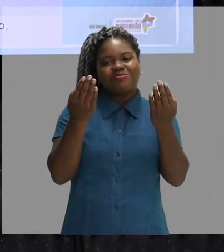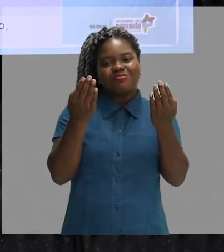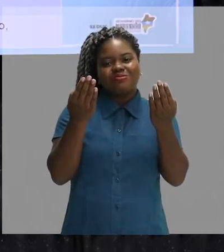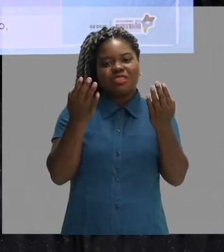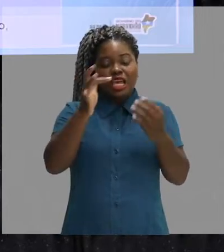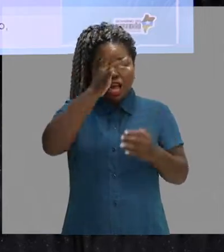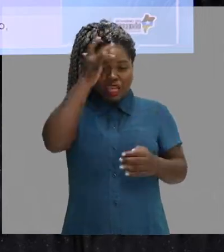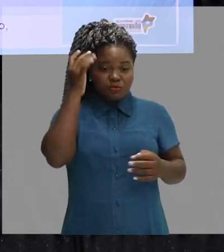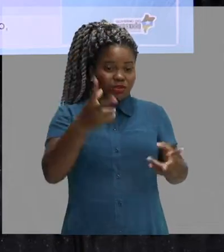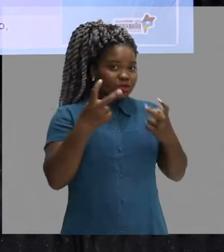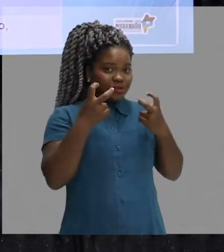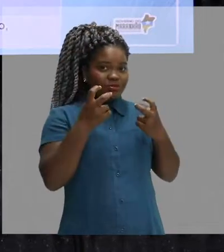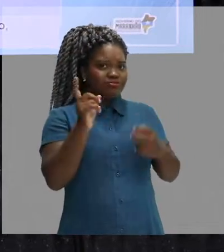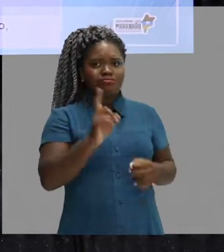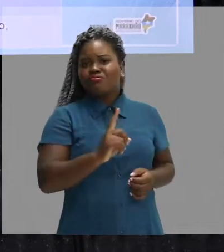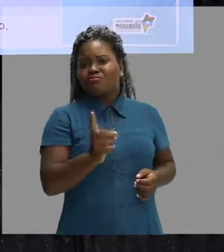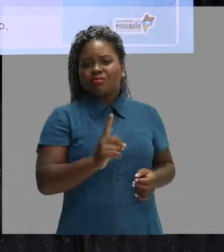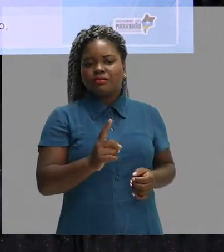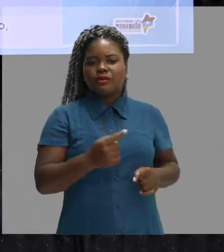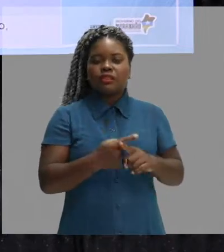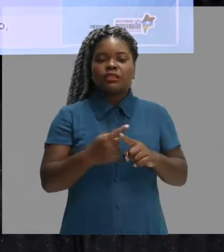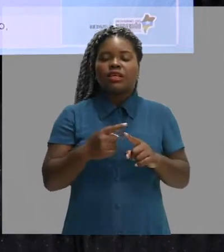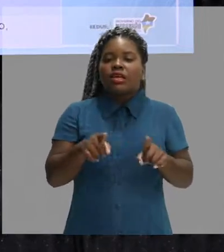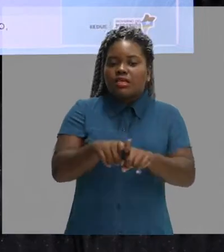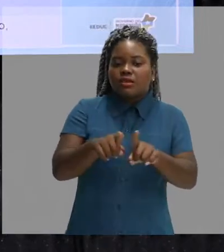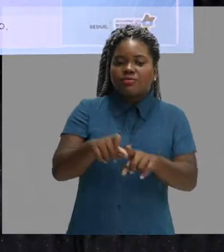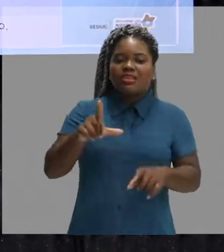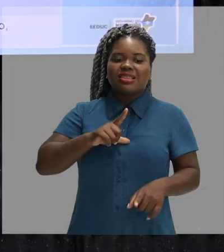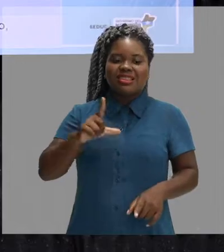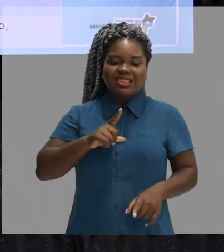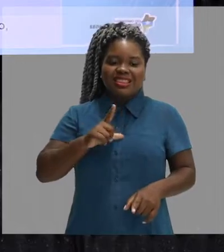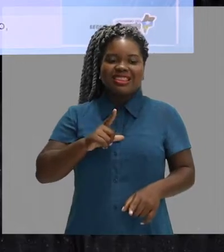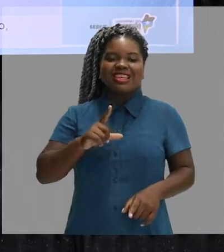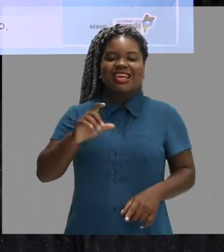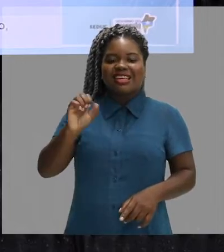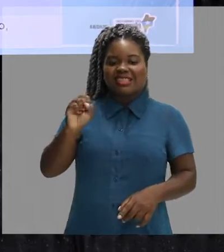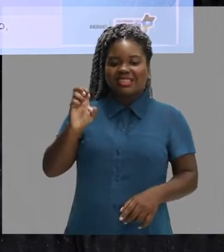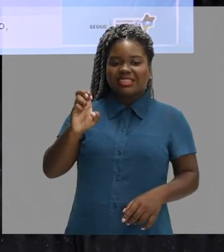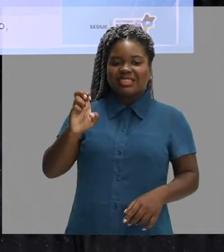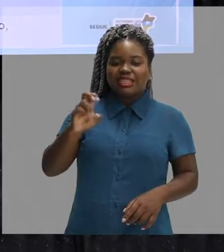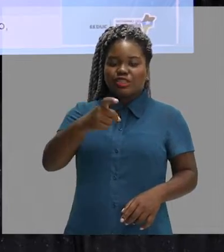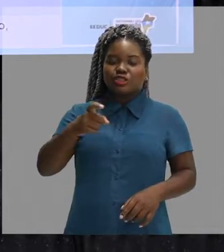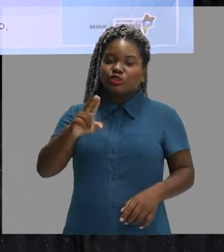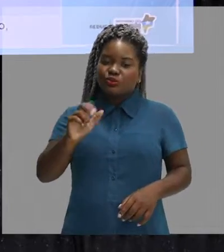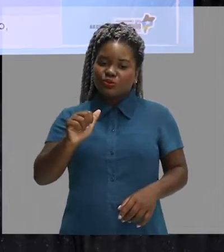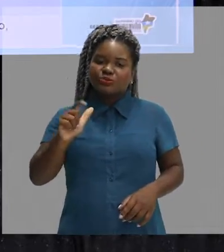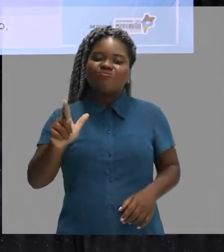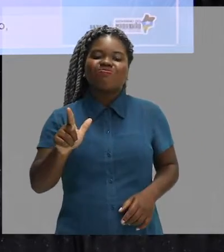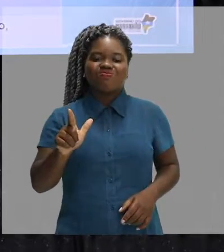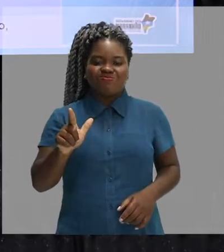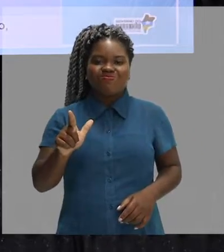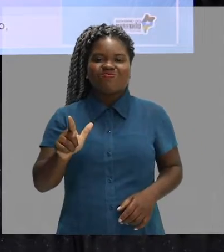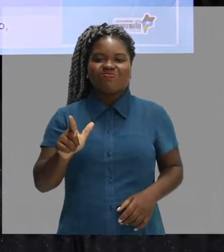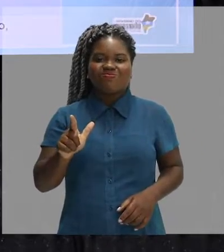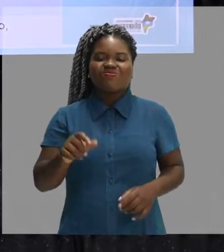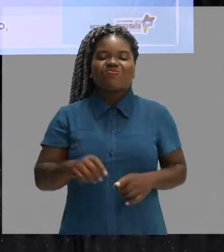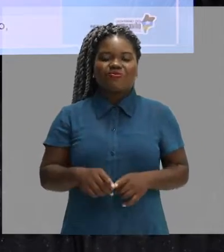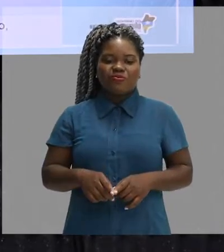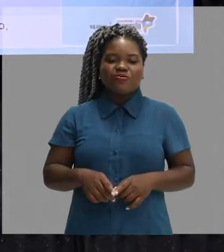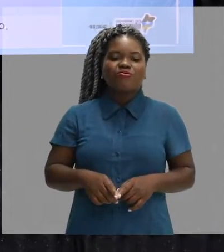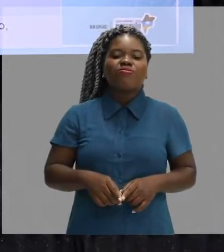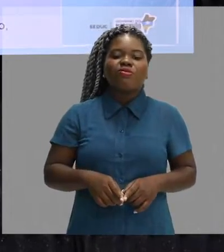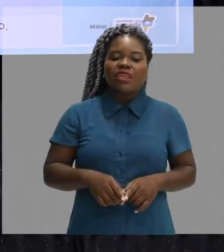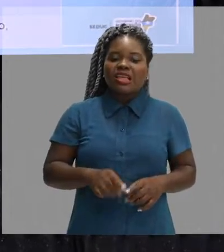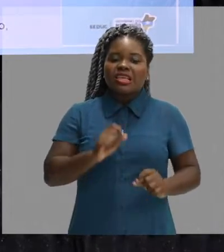Assim também como a violência moral. Difamações, chantagens, calúnias fazem parte desse tipo de violência. A